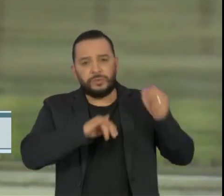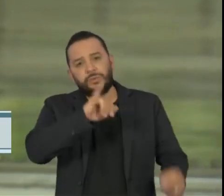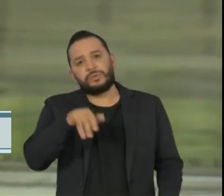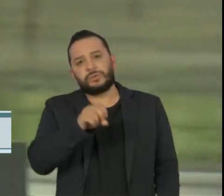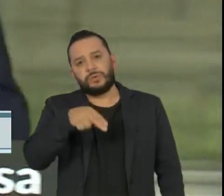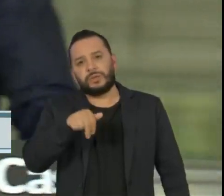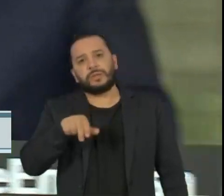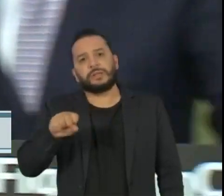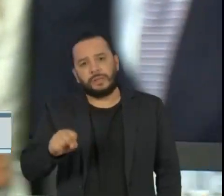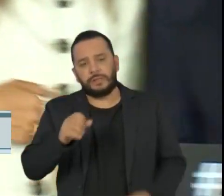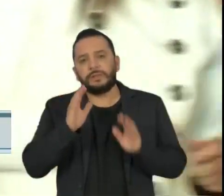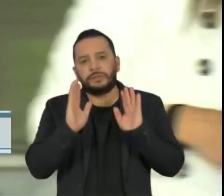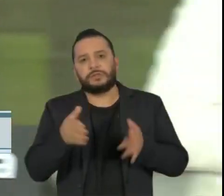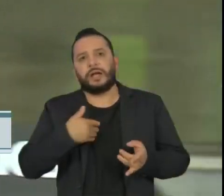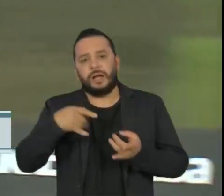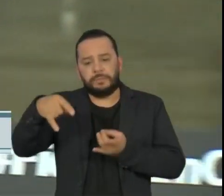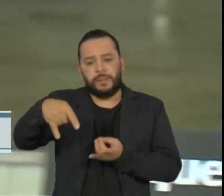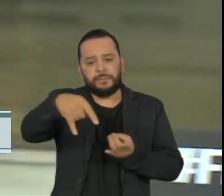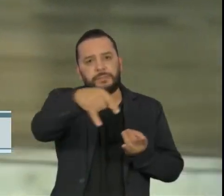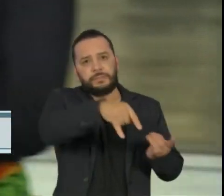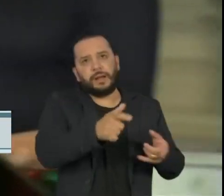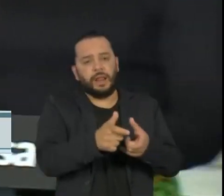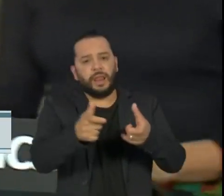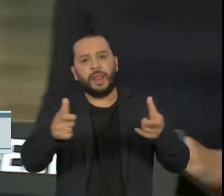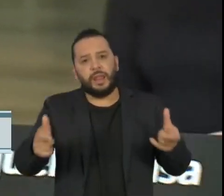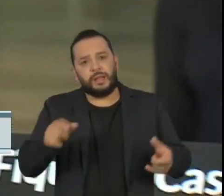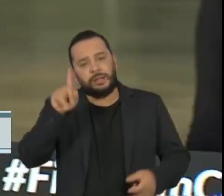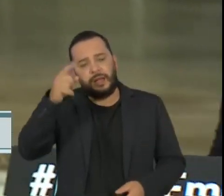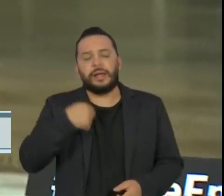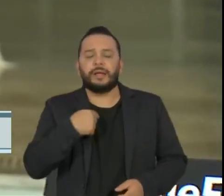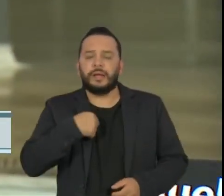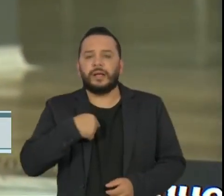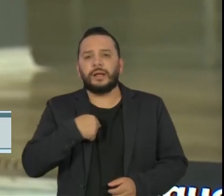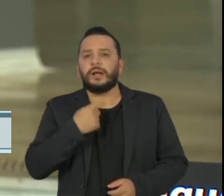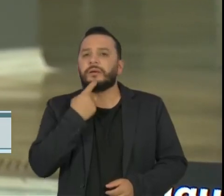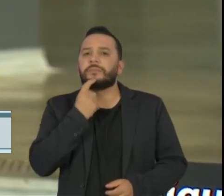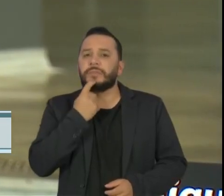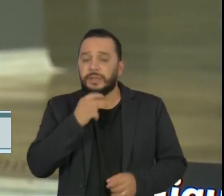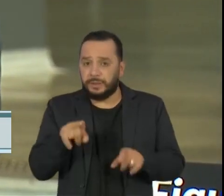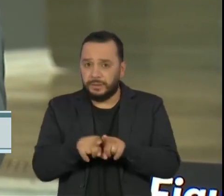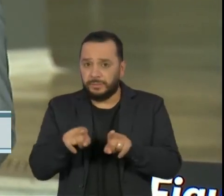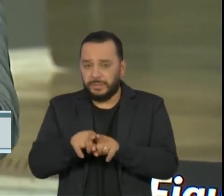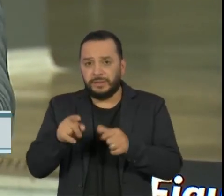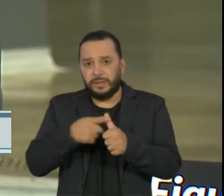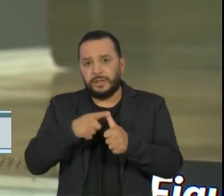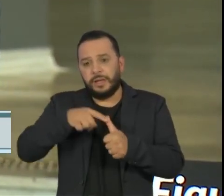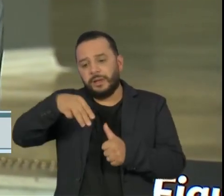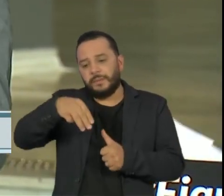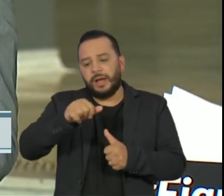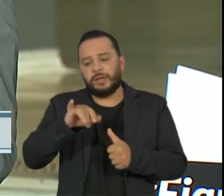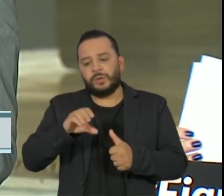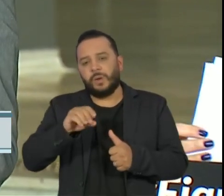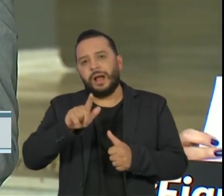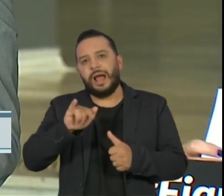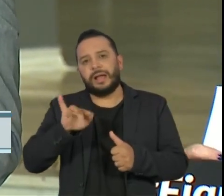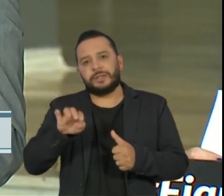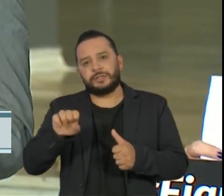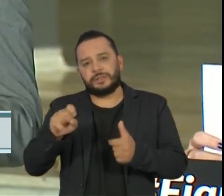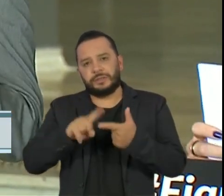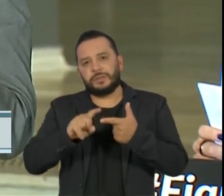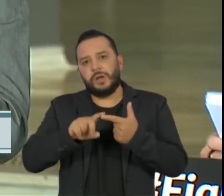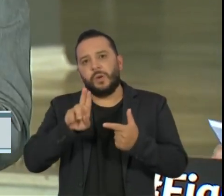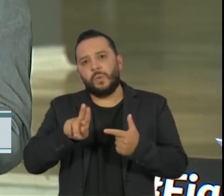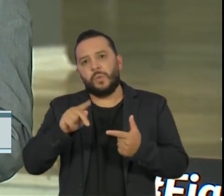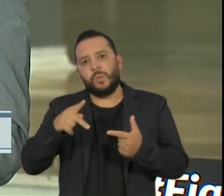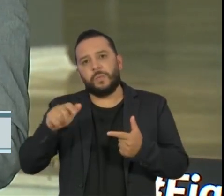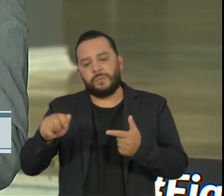número de leitos em Campinas. Mário Gatti, as UPAs, o Estado paralelamente aumentando os leitos na